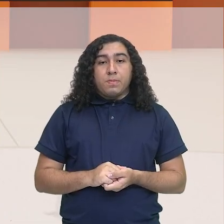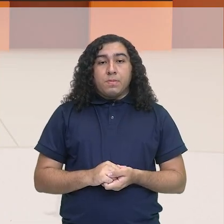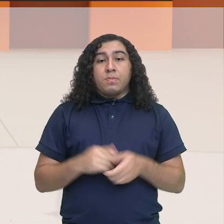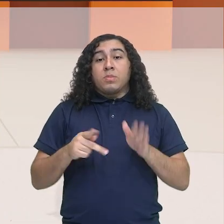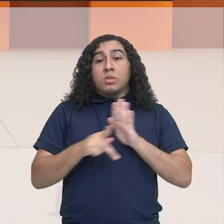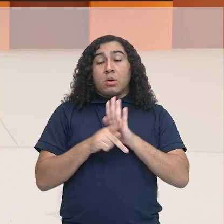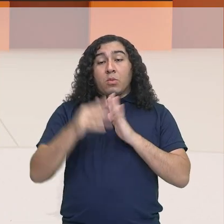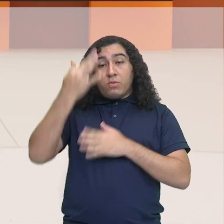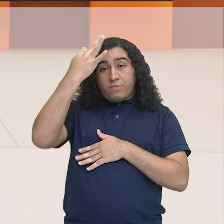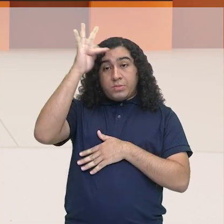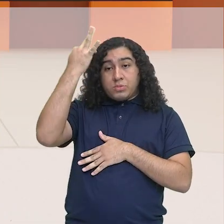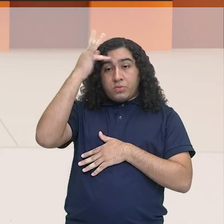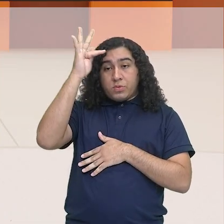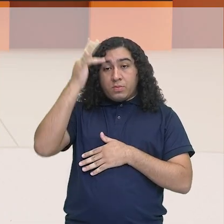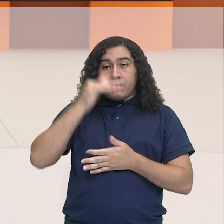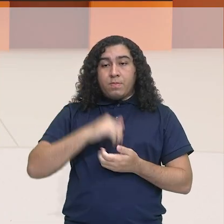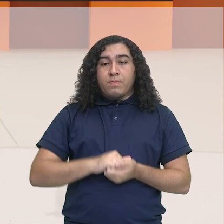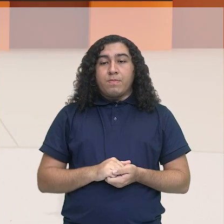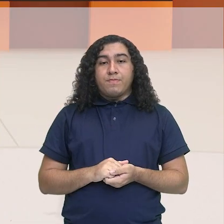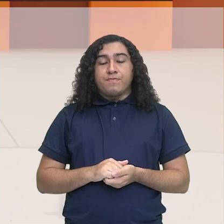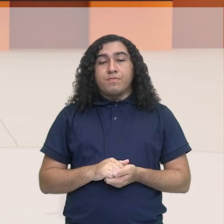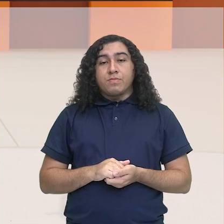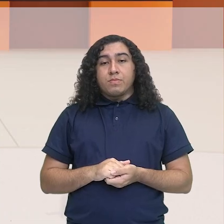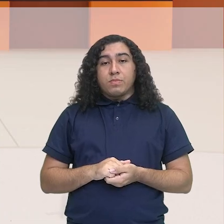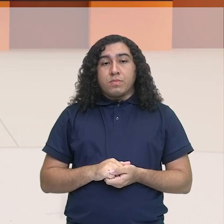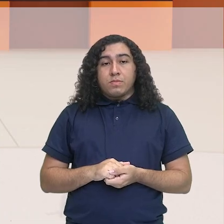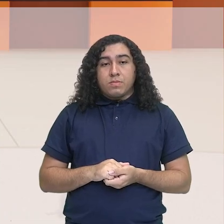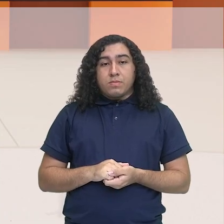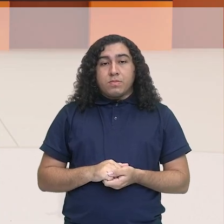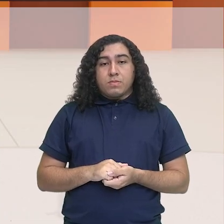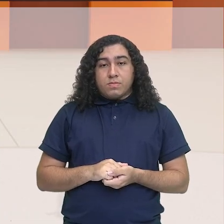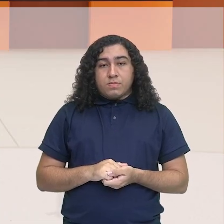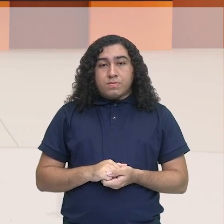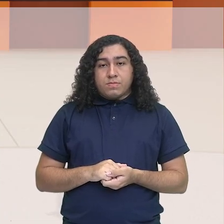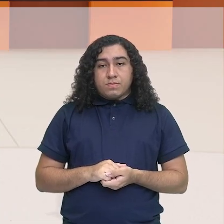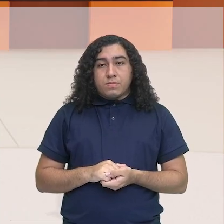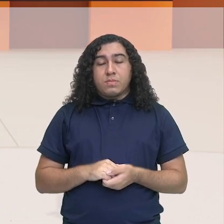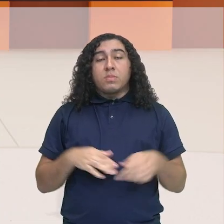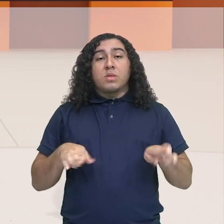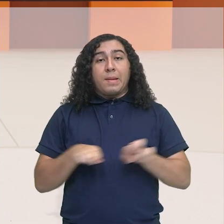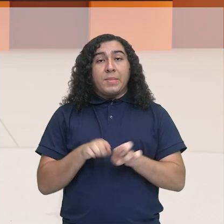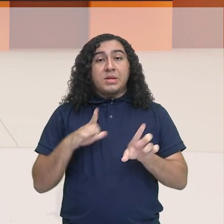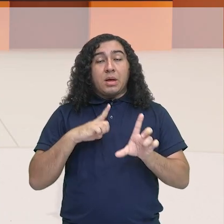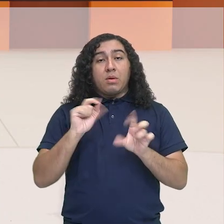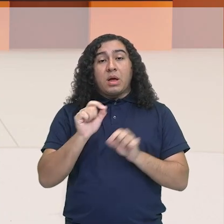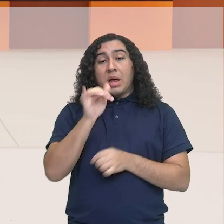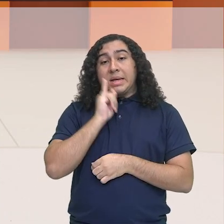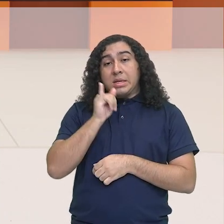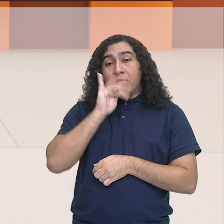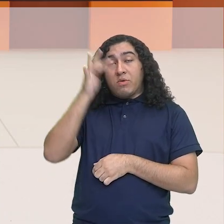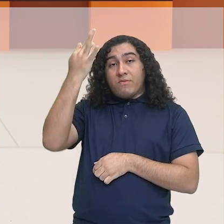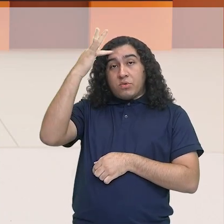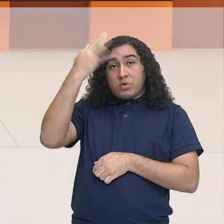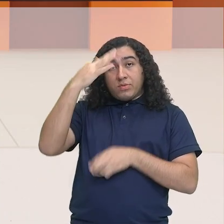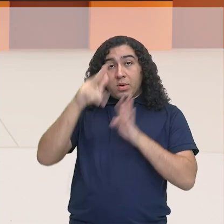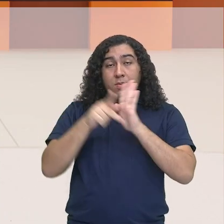filosófico. E tem aí, as várias ciências têm a sua filosofia, como nós temos, por exemplo, a filosofia das ciências